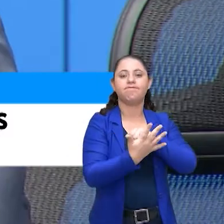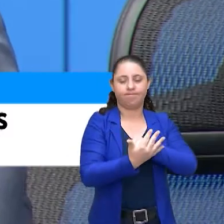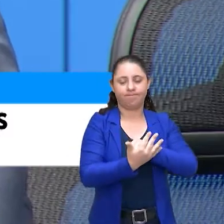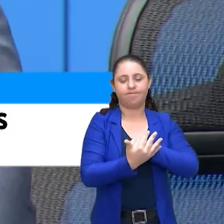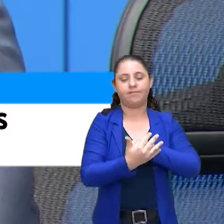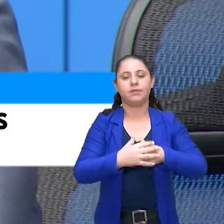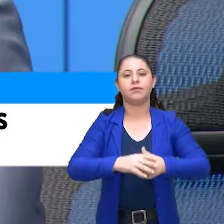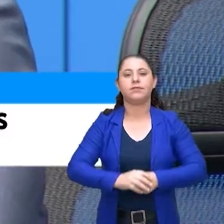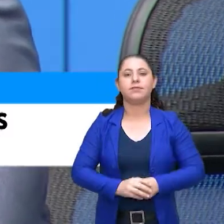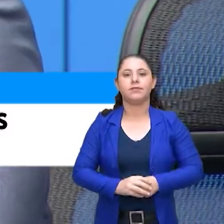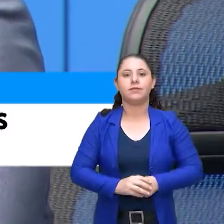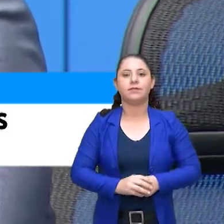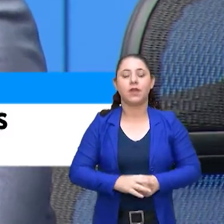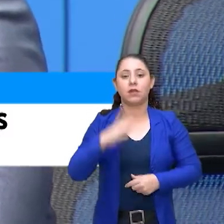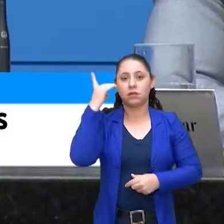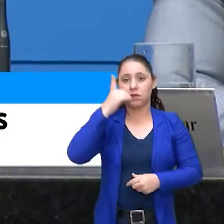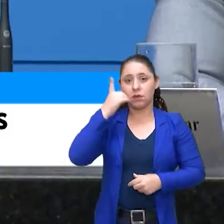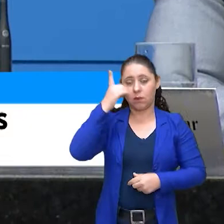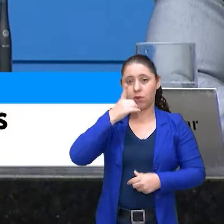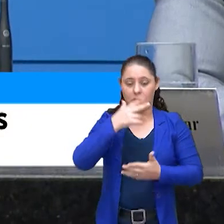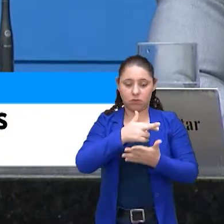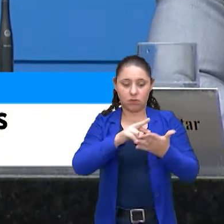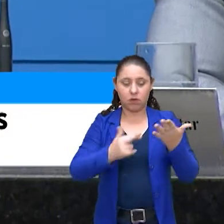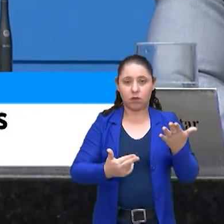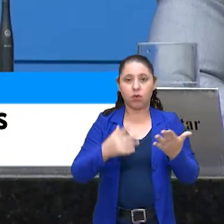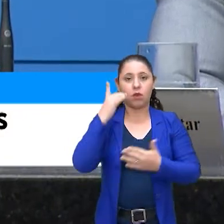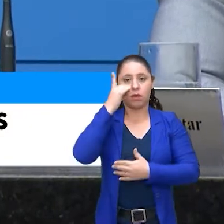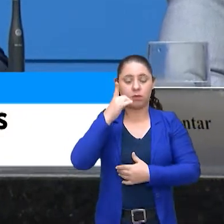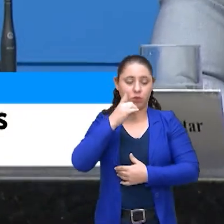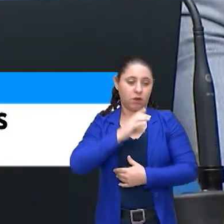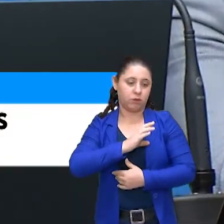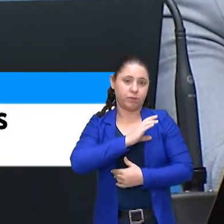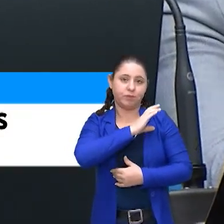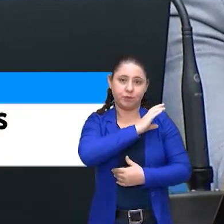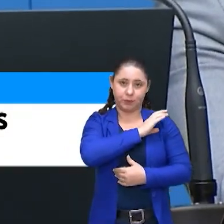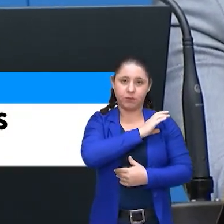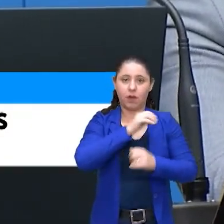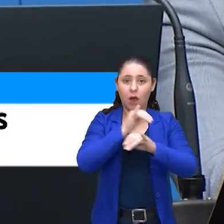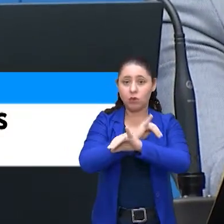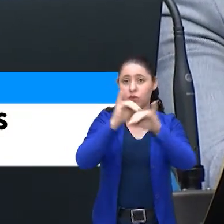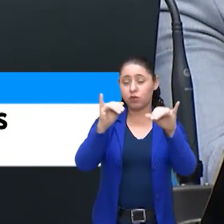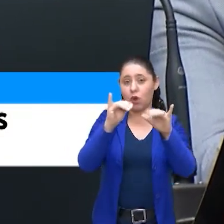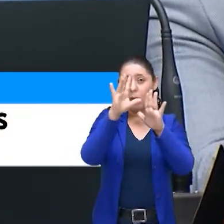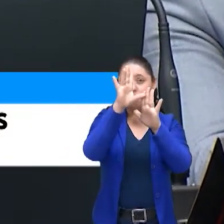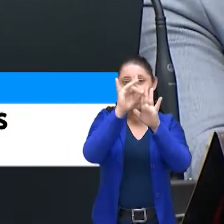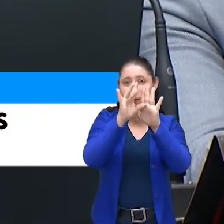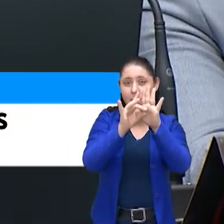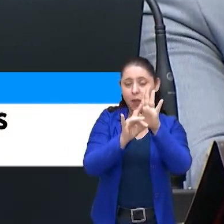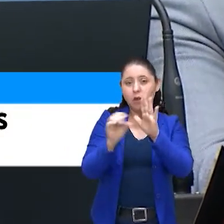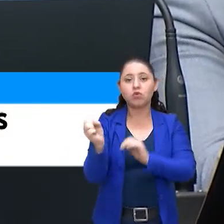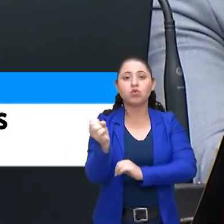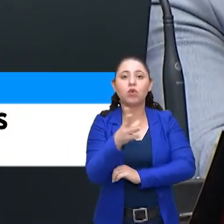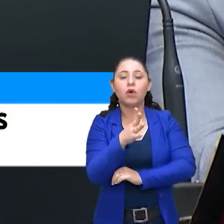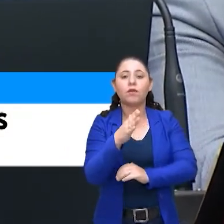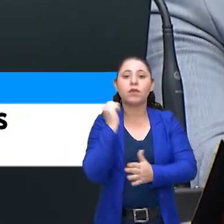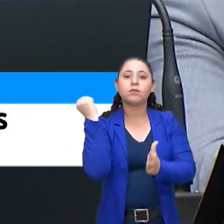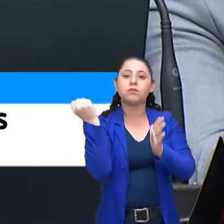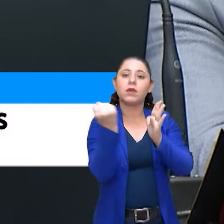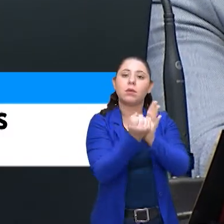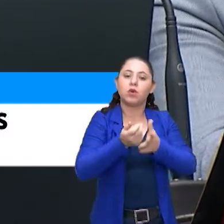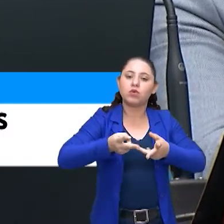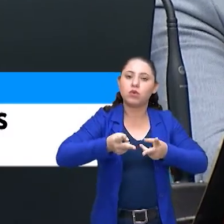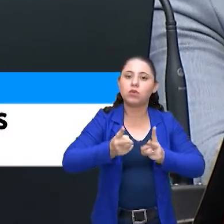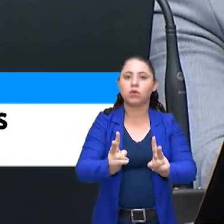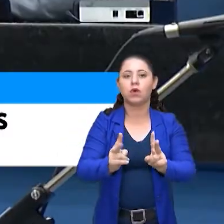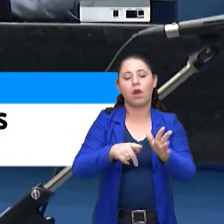do Covid-19. O deputado relator da comissão, Capitão Contar, anunciou as principais novidades que devem marcar